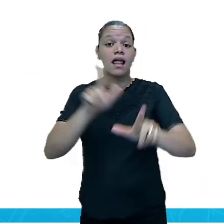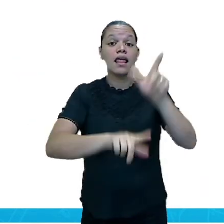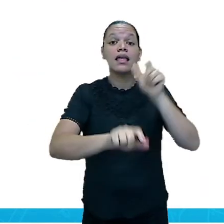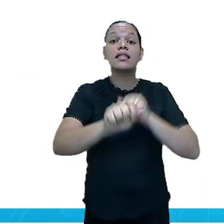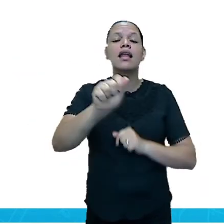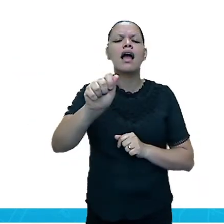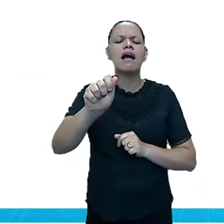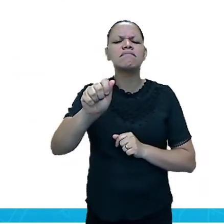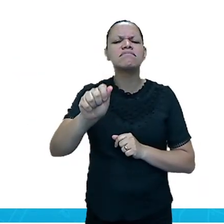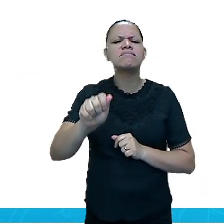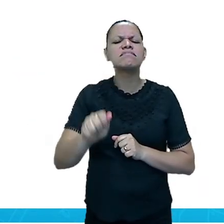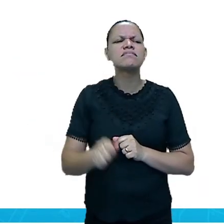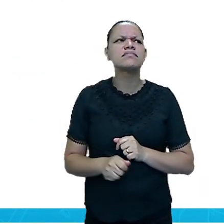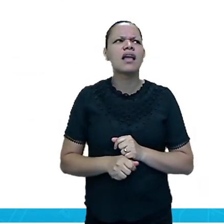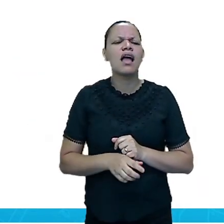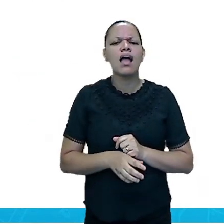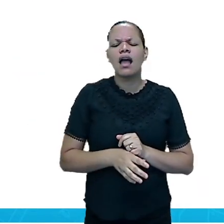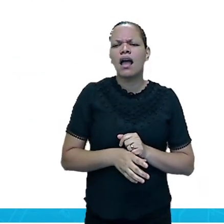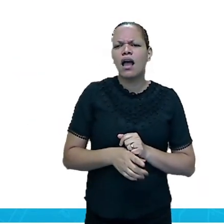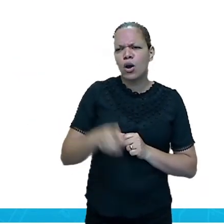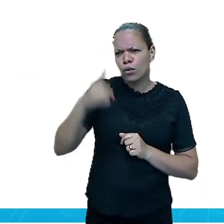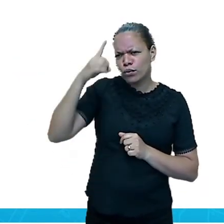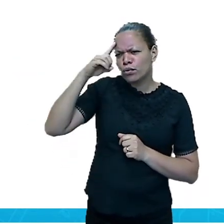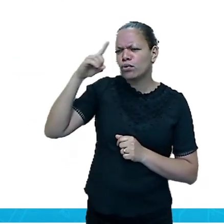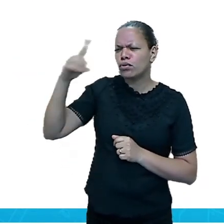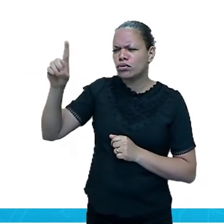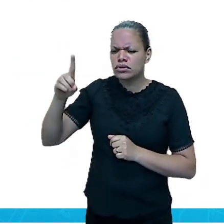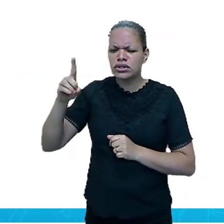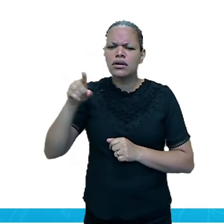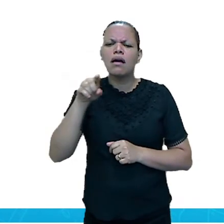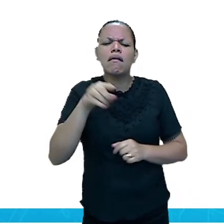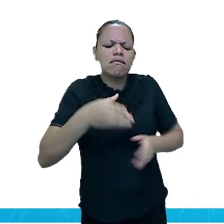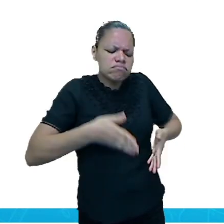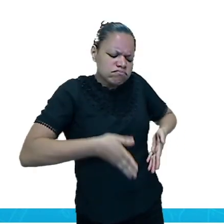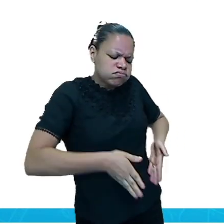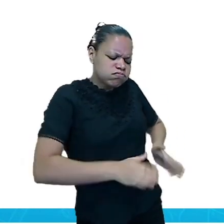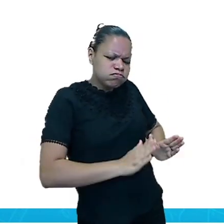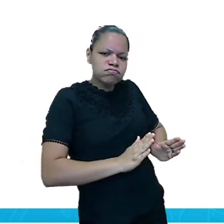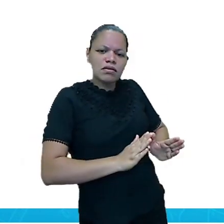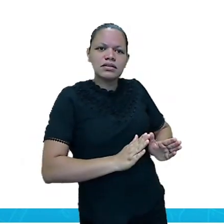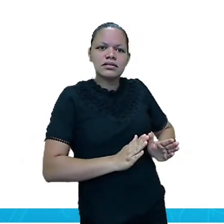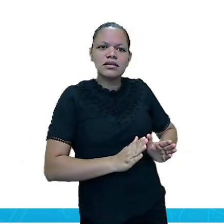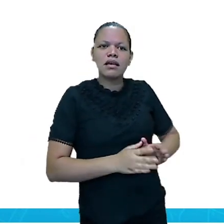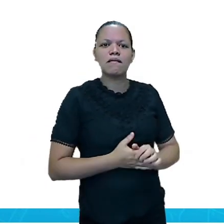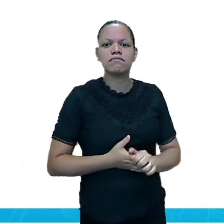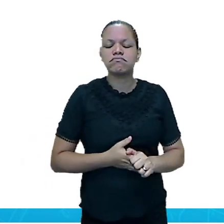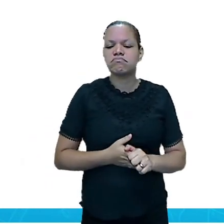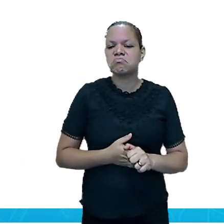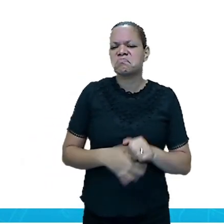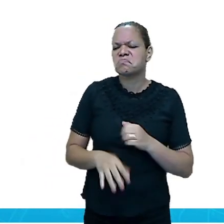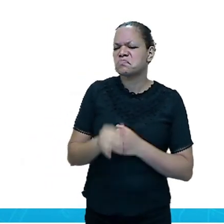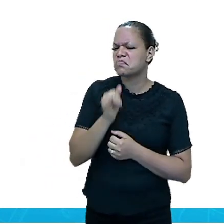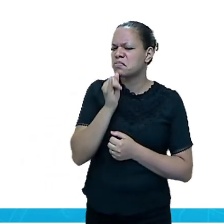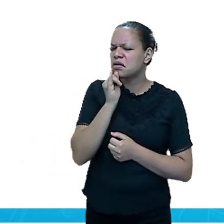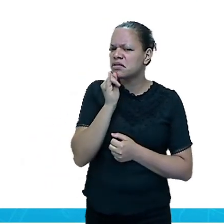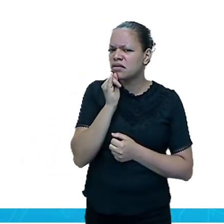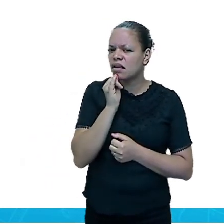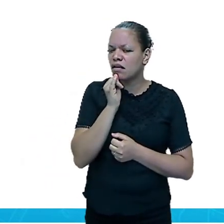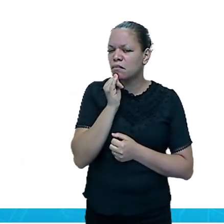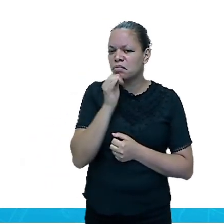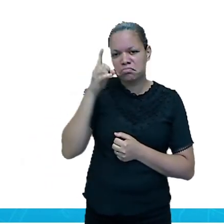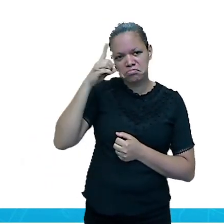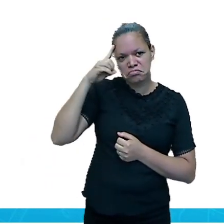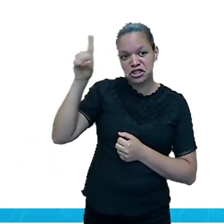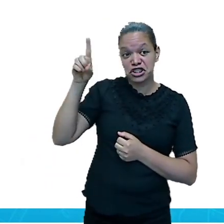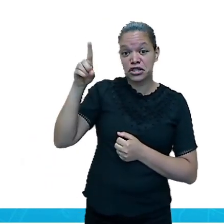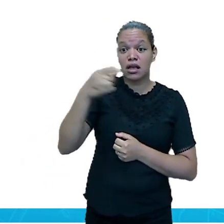uma hipótese. Vamos supor que você nasceu no dia 26, né? O algarismo romano 26 é 2 letras X